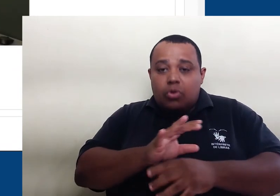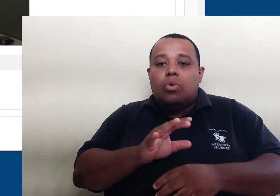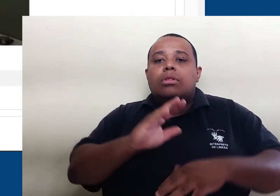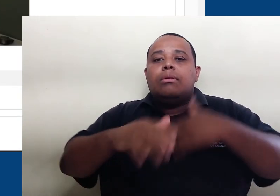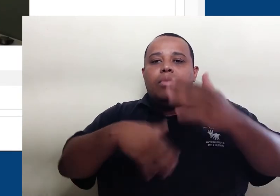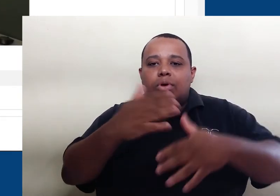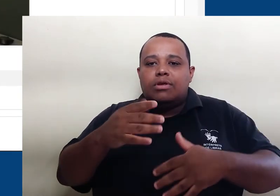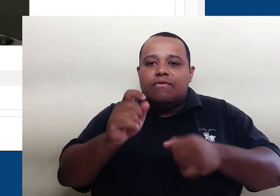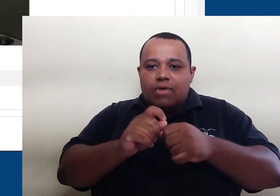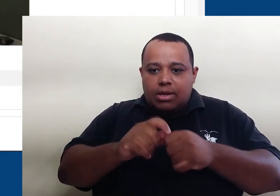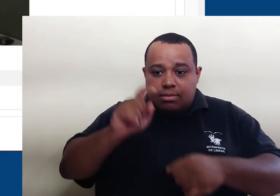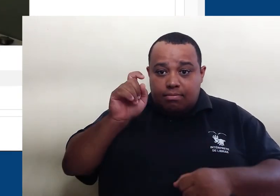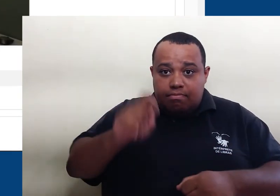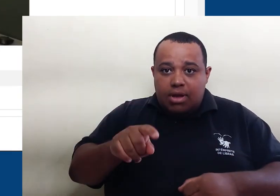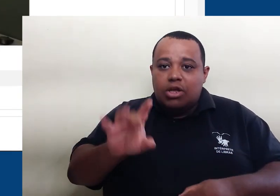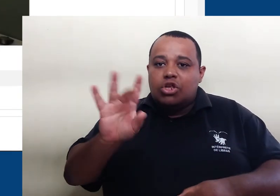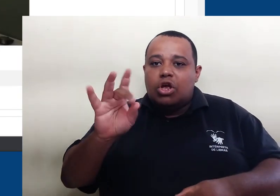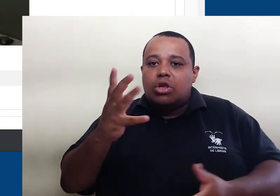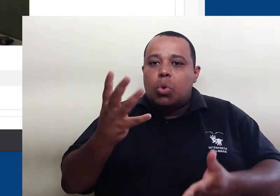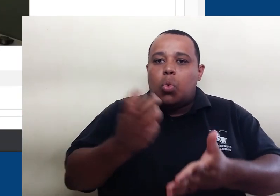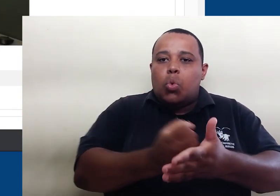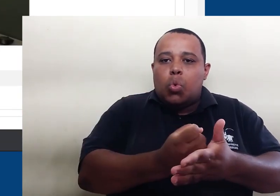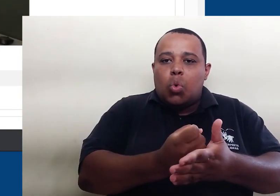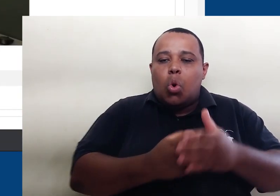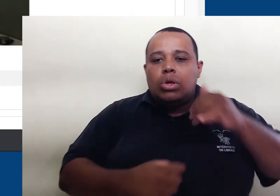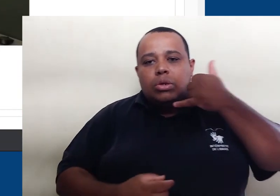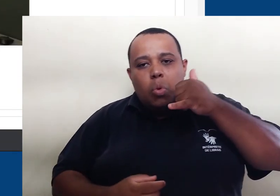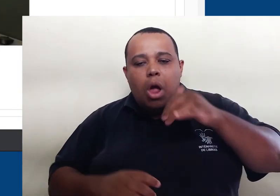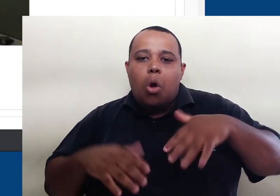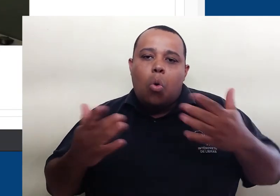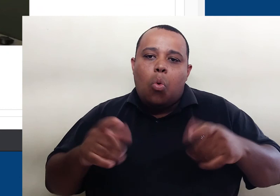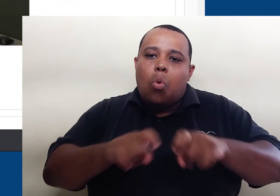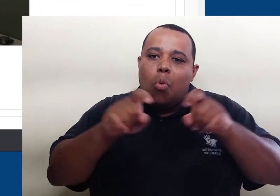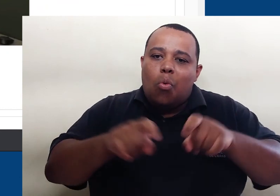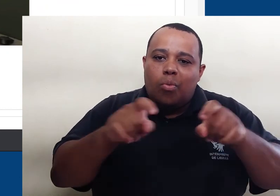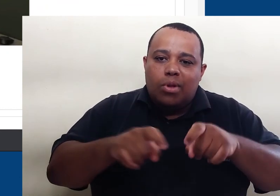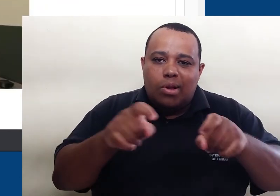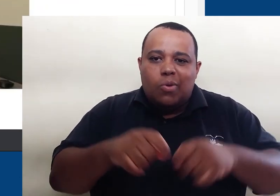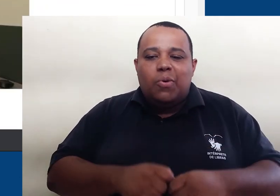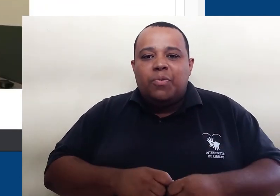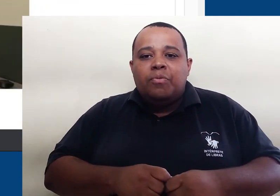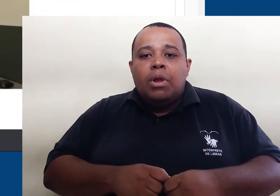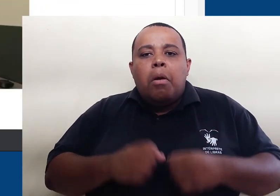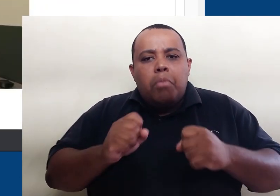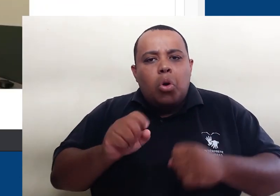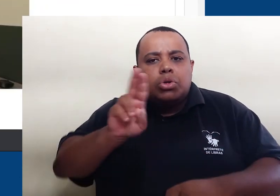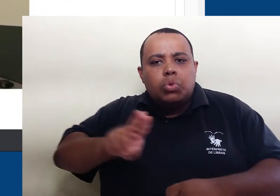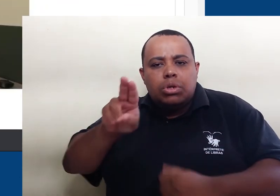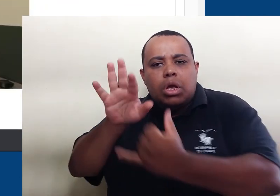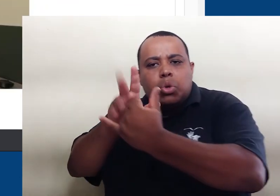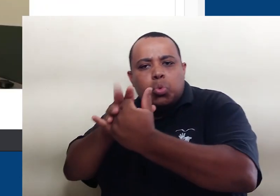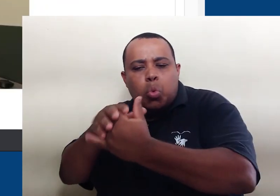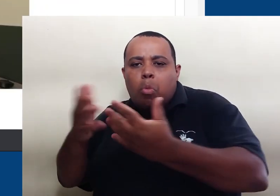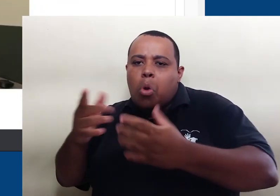curso. E aqui você tem esse novo tópico que a gente criou. E a pessoa pode clicar e baixar o arquivo. Como eu citei antes, a gente pode usar